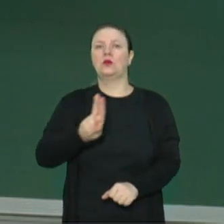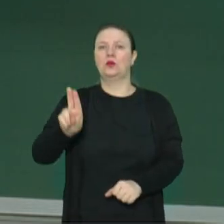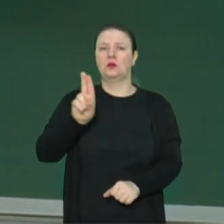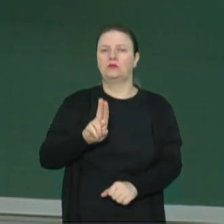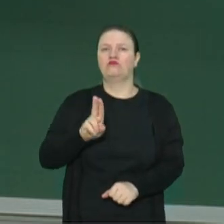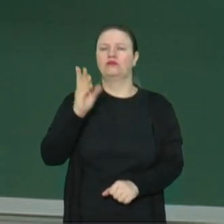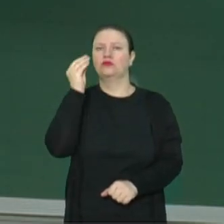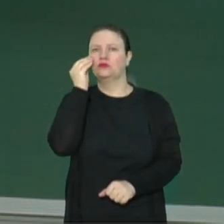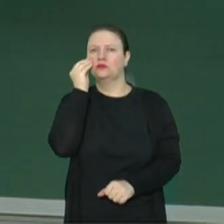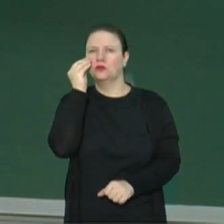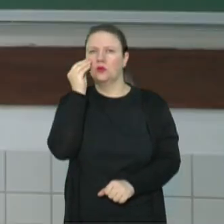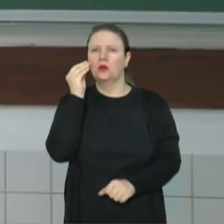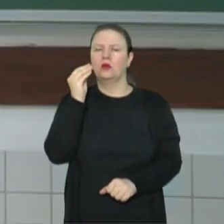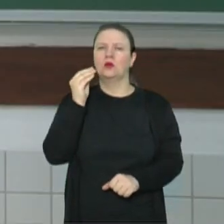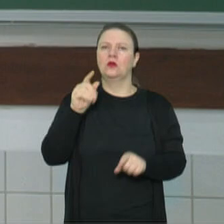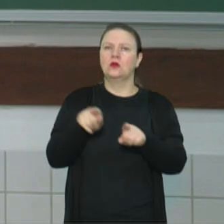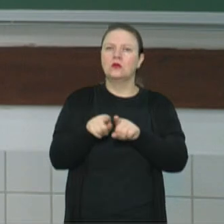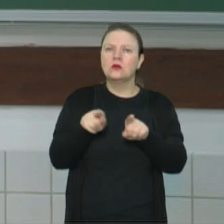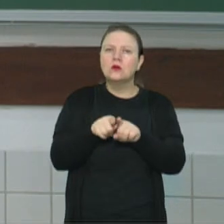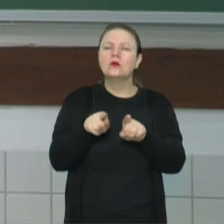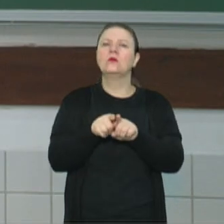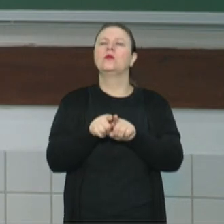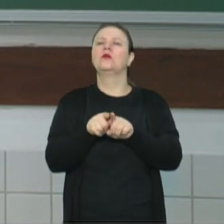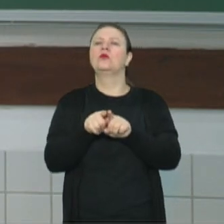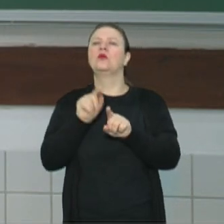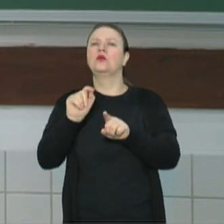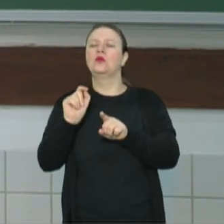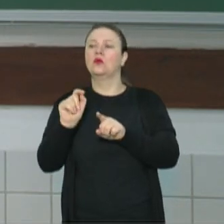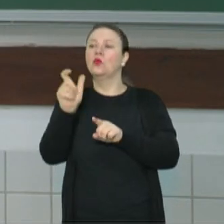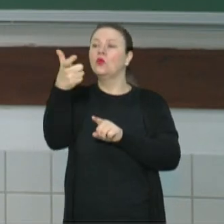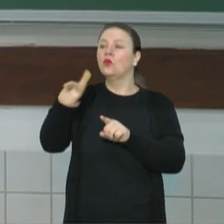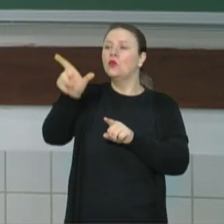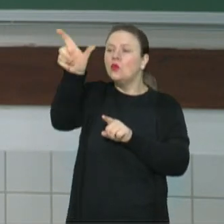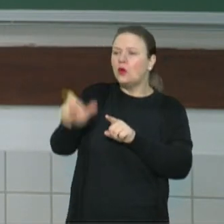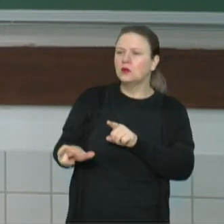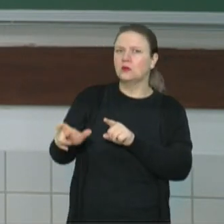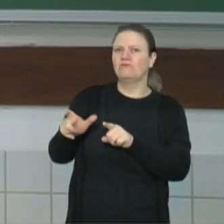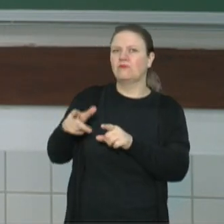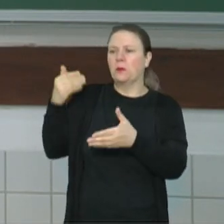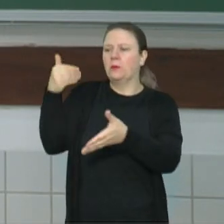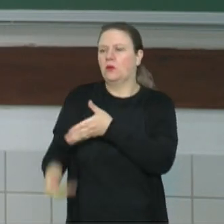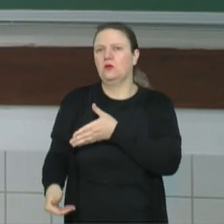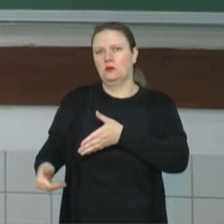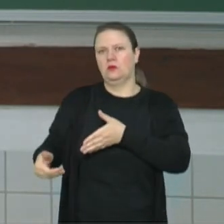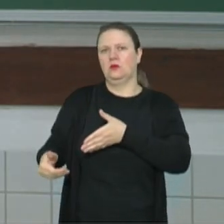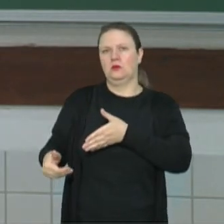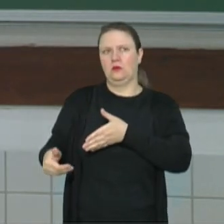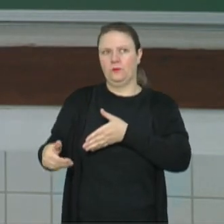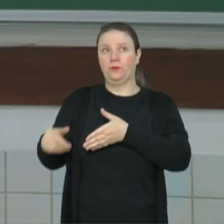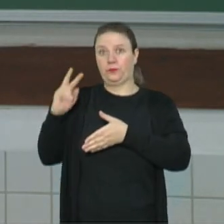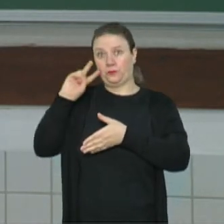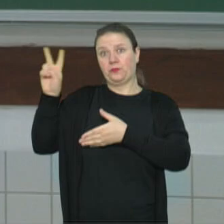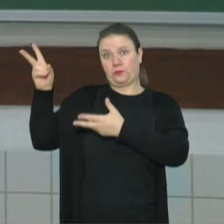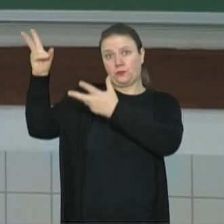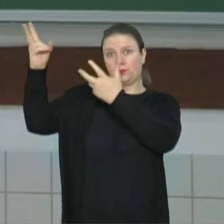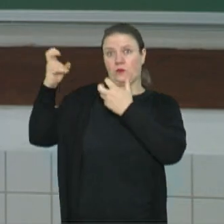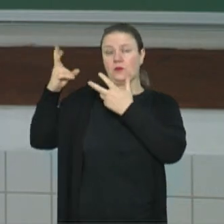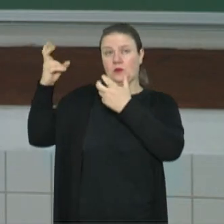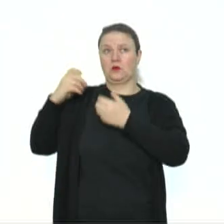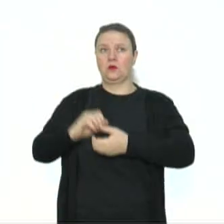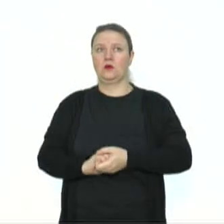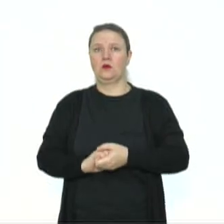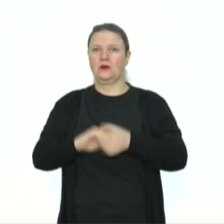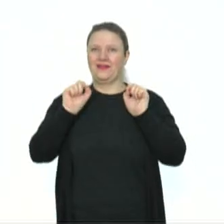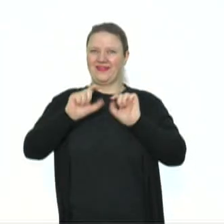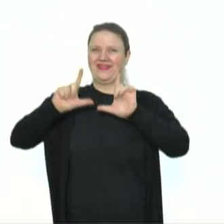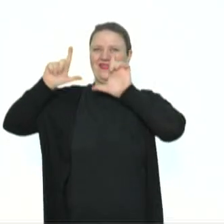tentar se desvencilhar ou até mesmo levar o adversário à derrota, né? Então é a modalidade que nós vamos tratar hoje. Jiu-jitsu que está